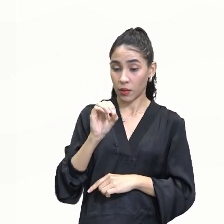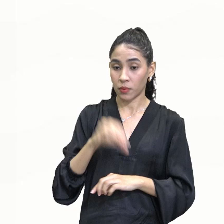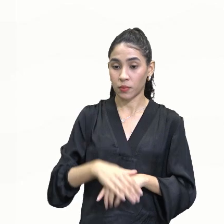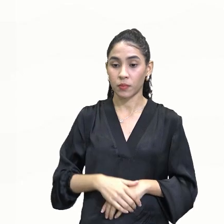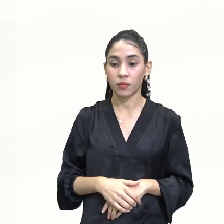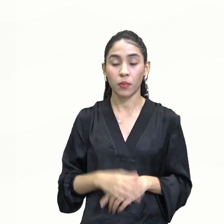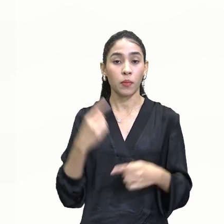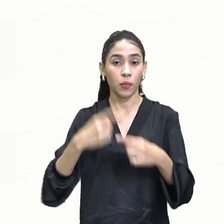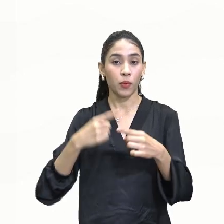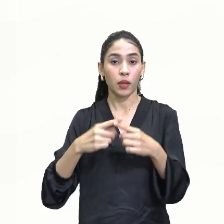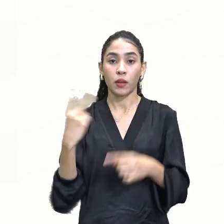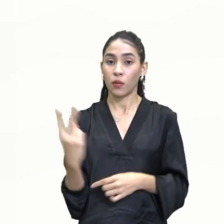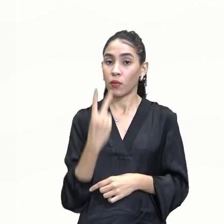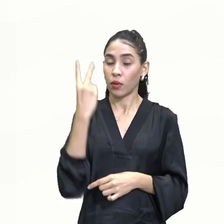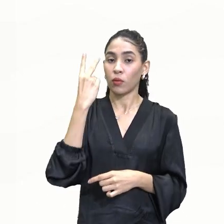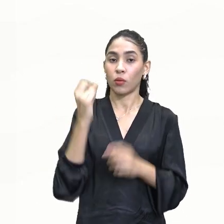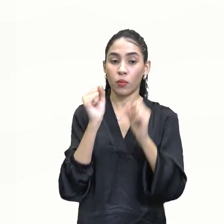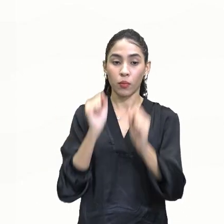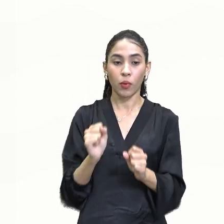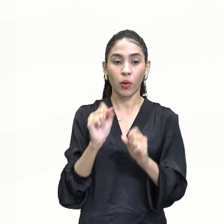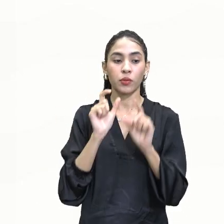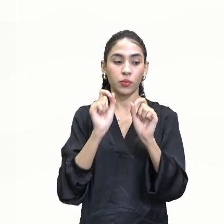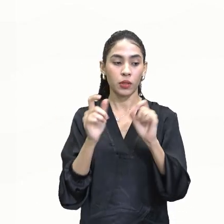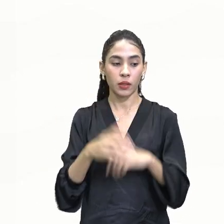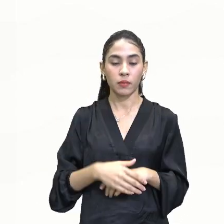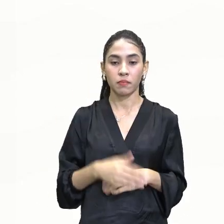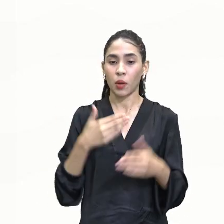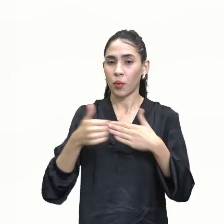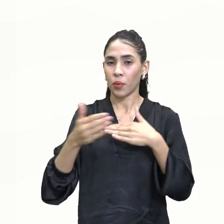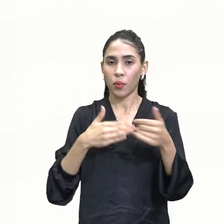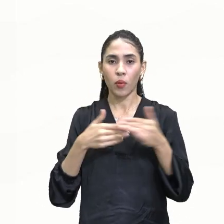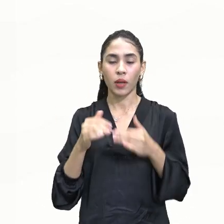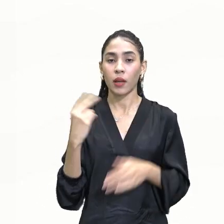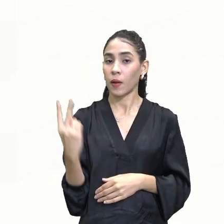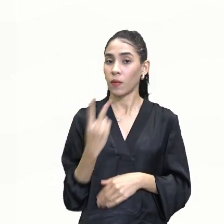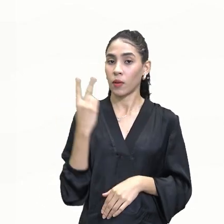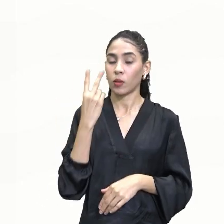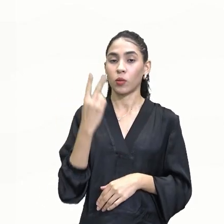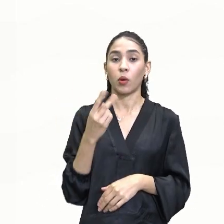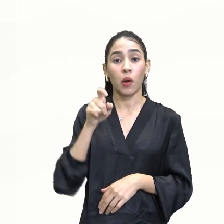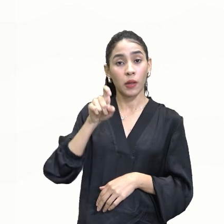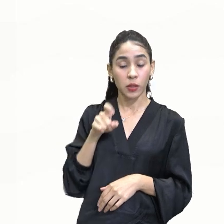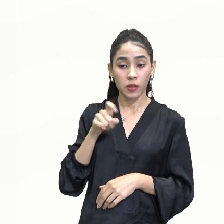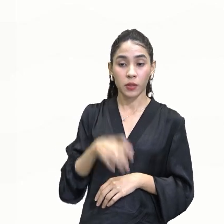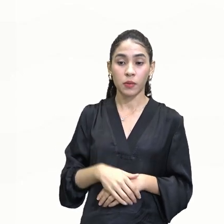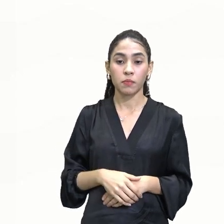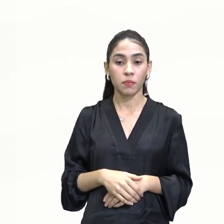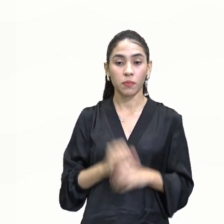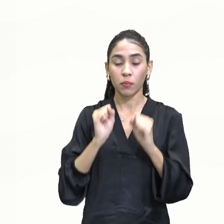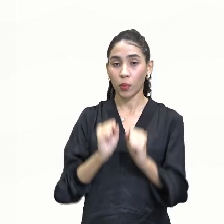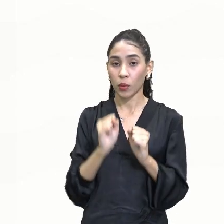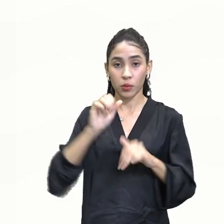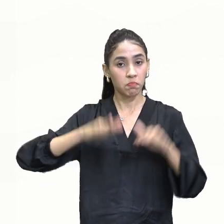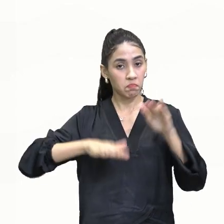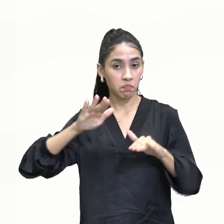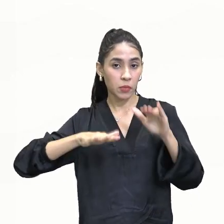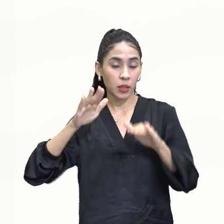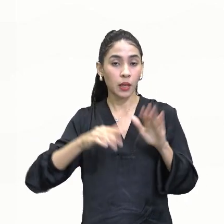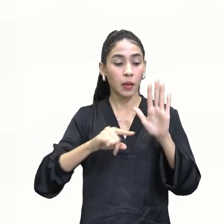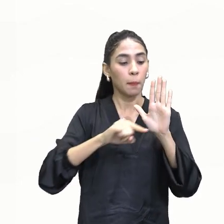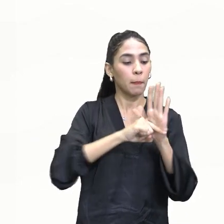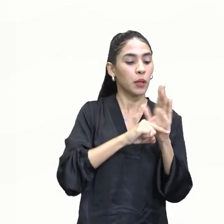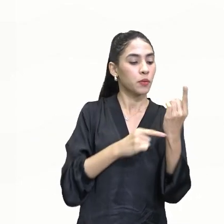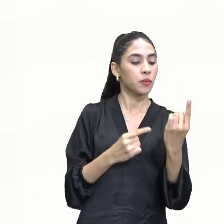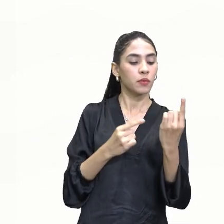Pois os valores que o seno pode assumir para qualquer valor de x podem variar apenas de